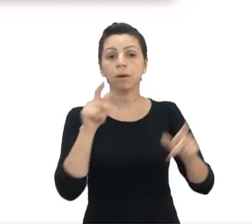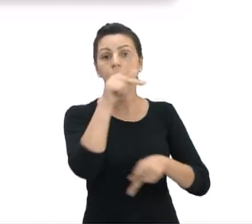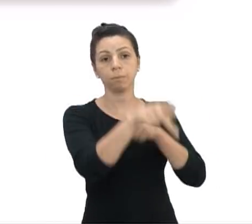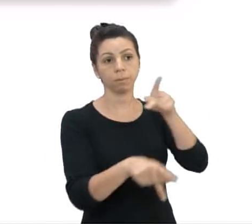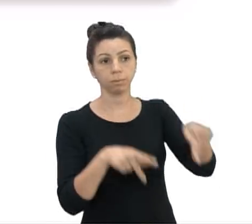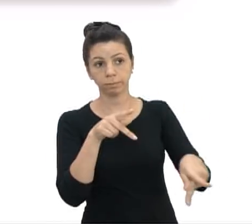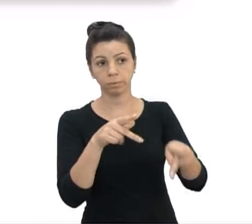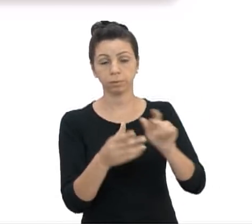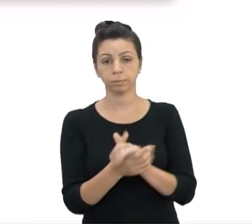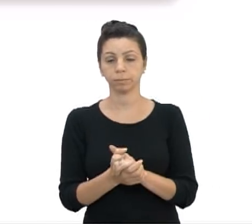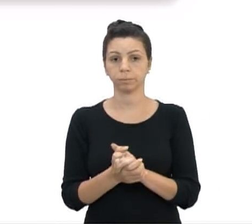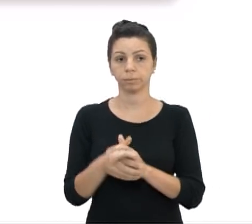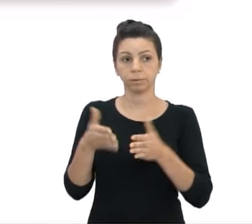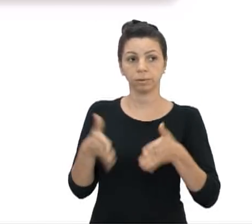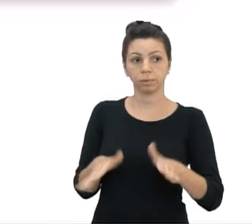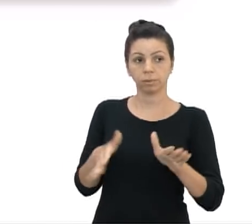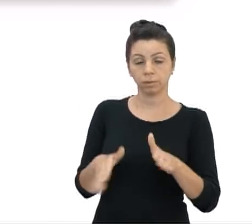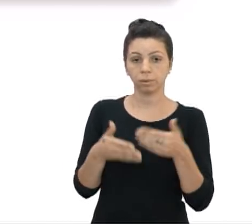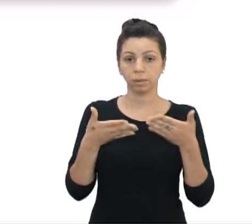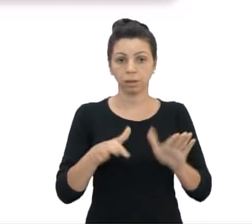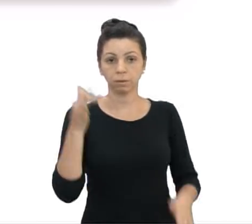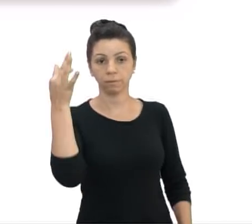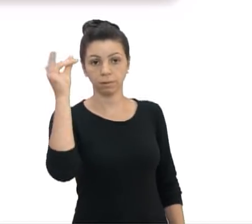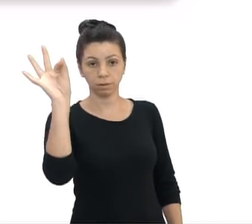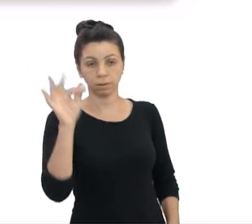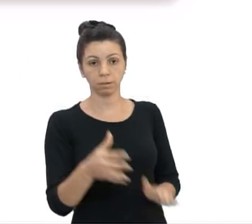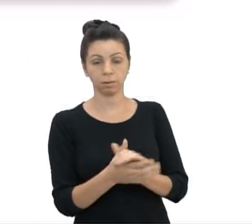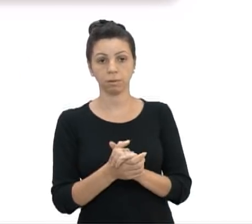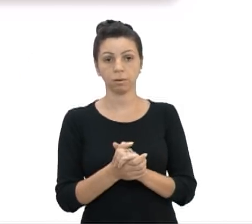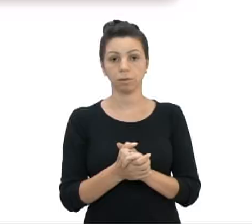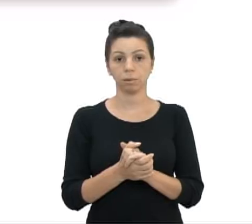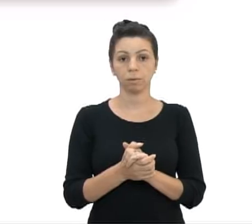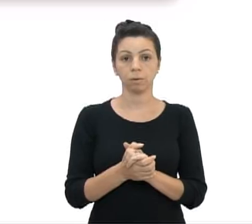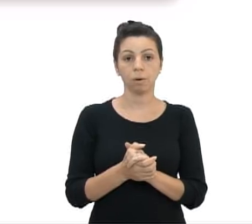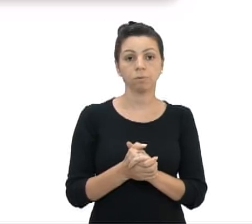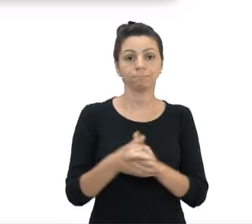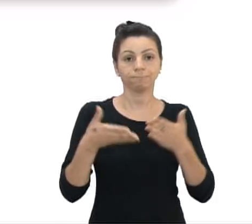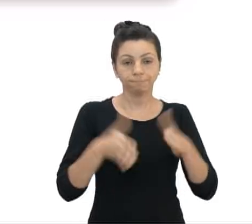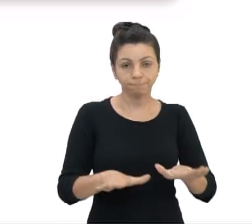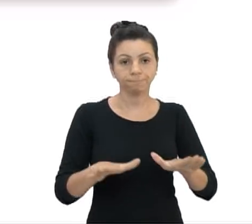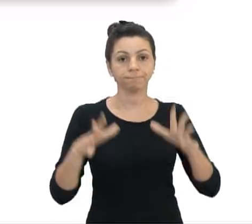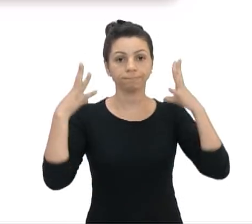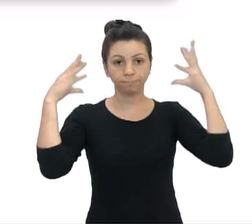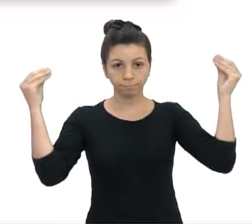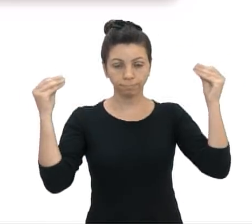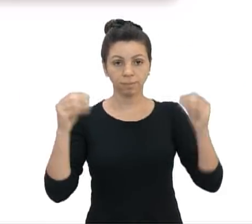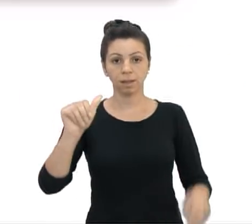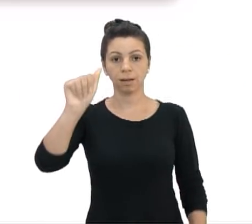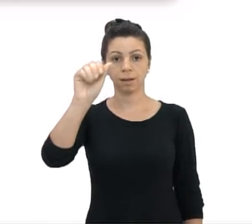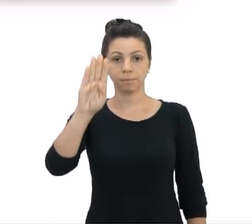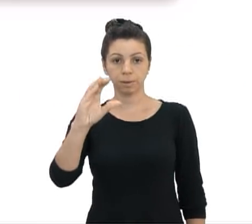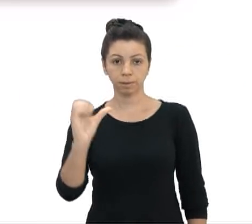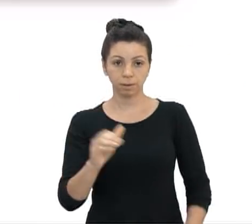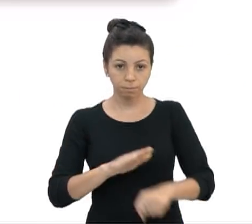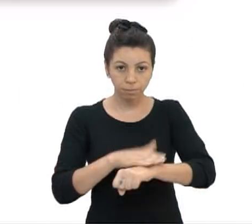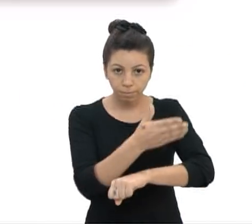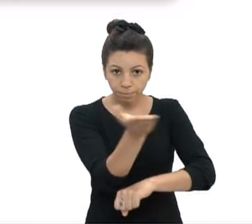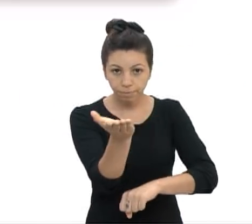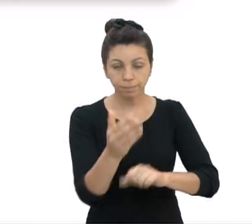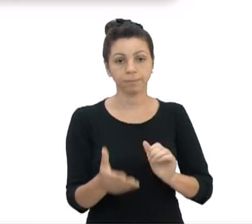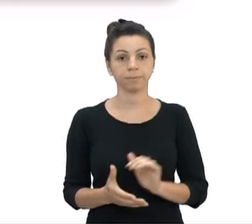população? Guiana, Guiana Francesa ou Suriname? Letra A, B ou C? Vai lá!